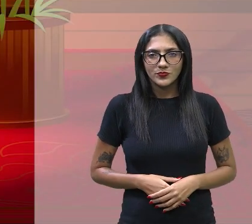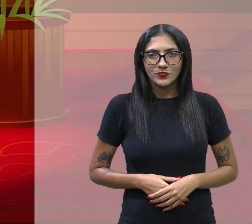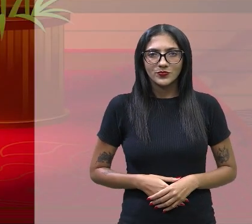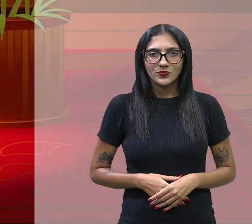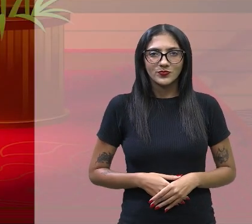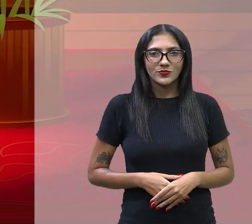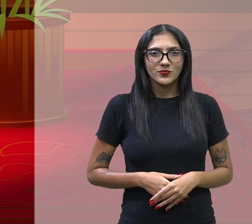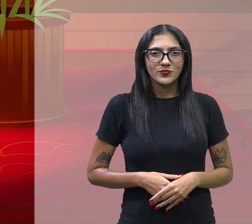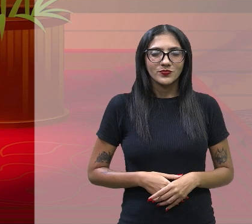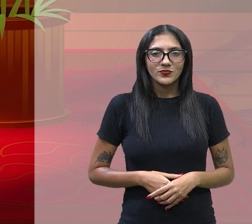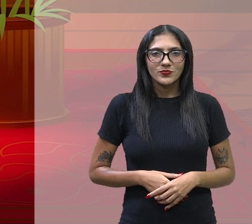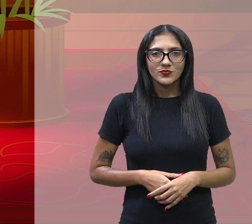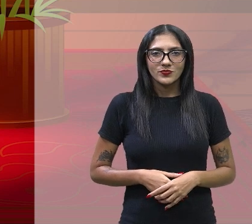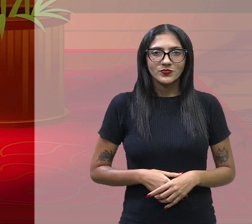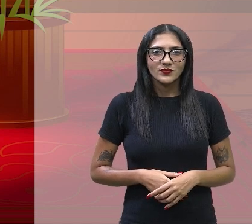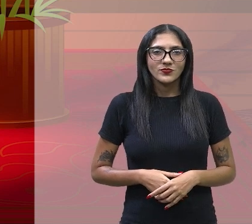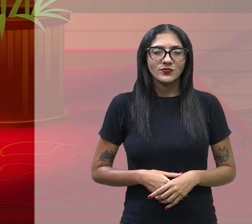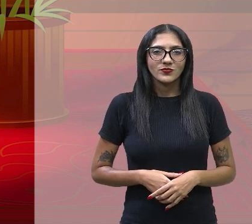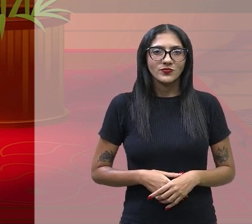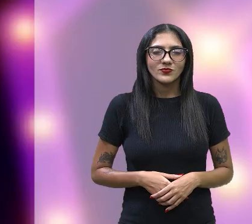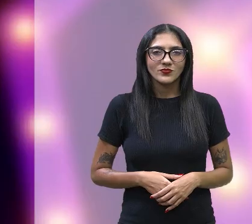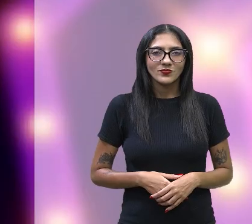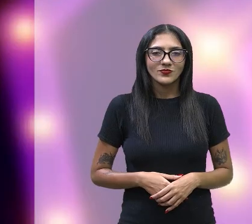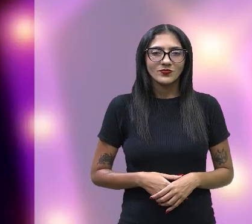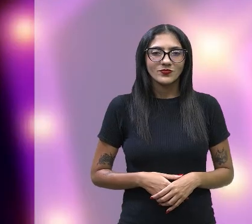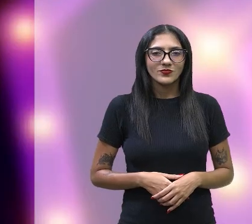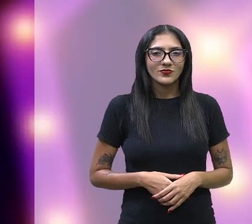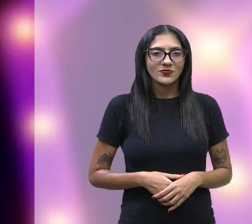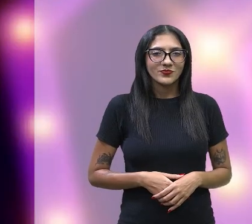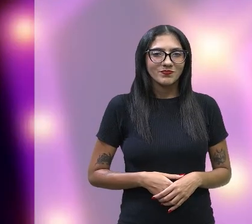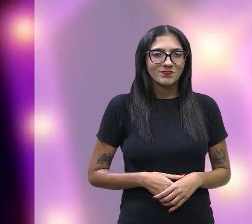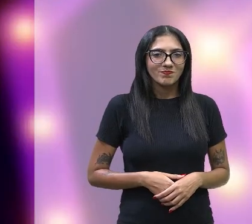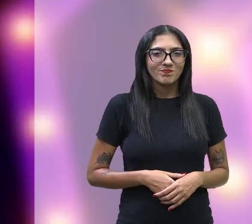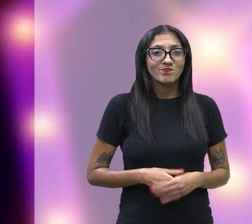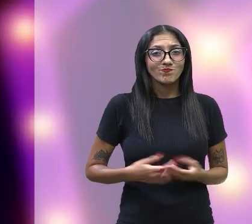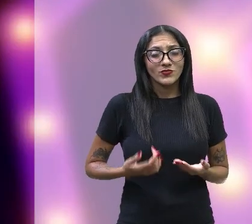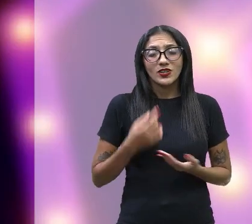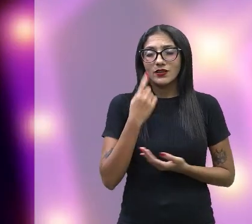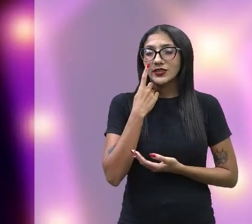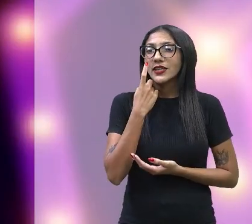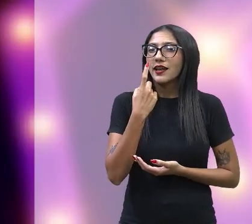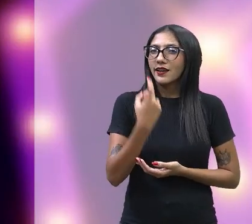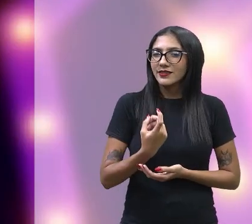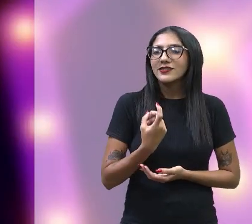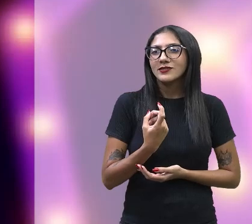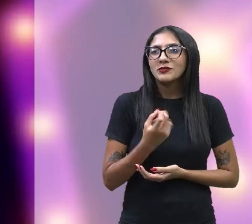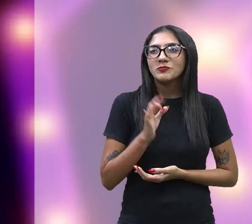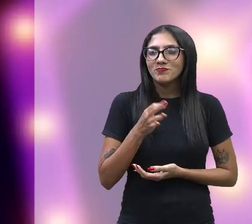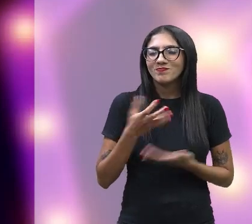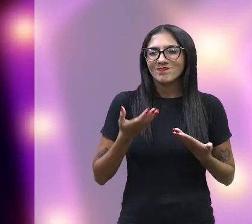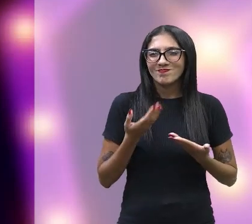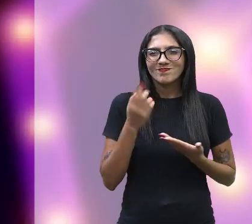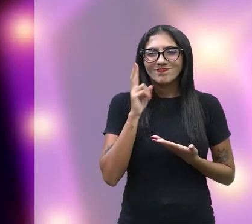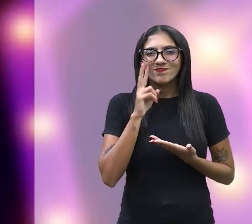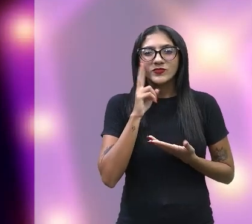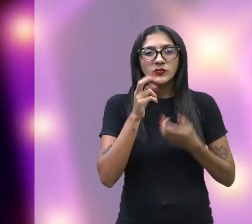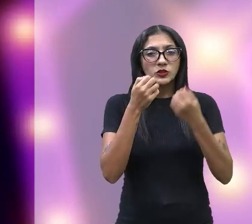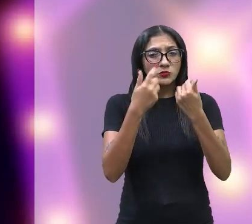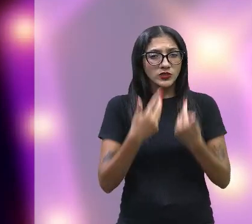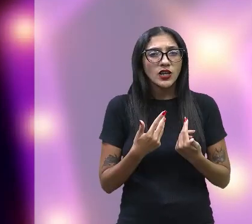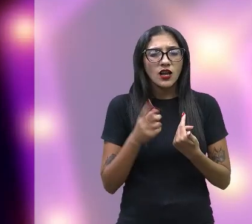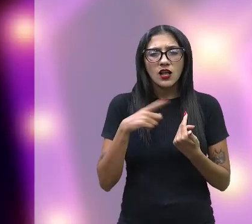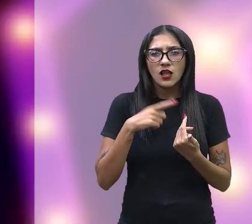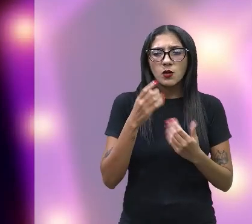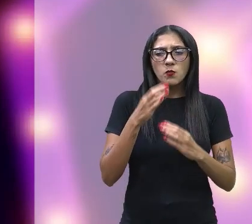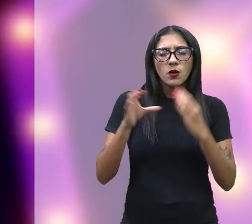Interessante, né, pessoal? Como eu falei, a música não está alheia